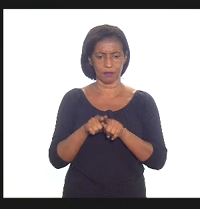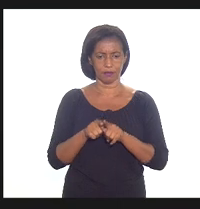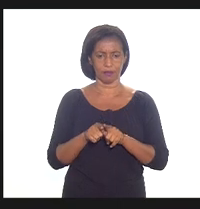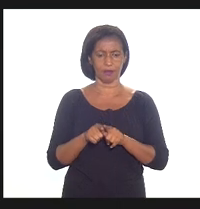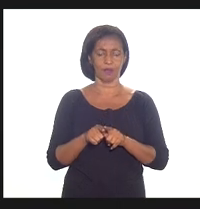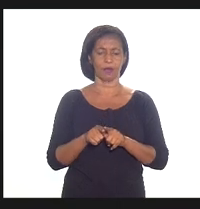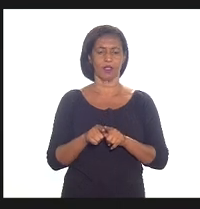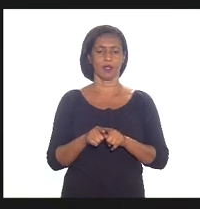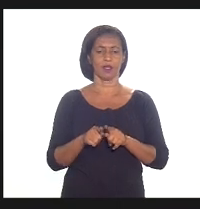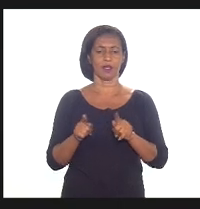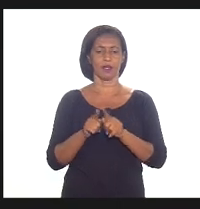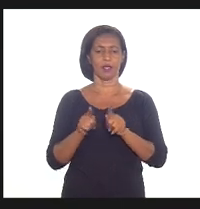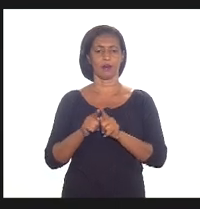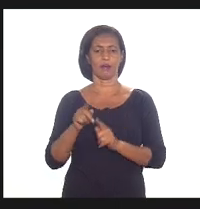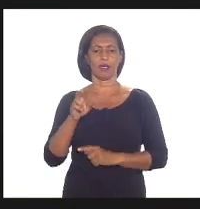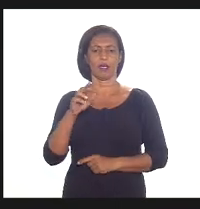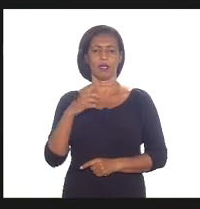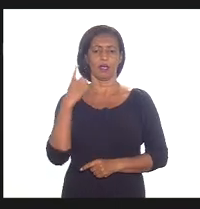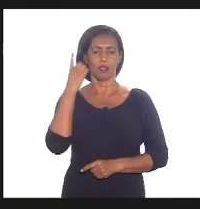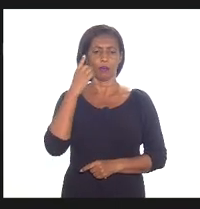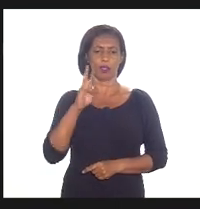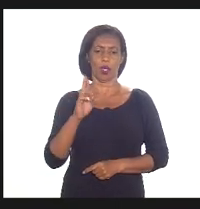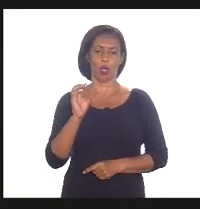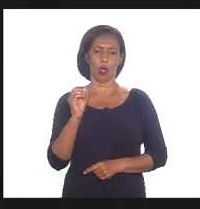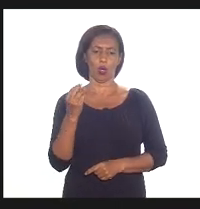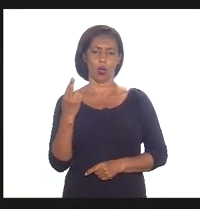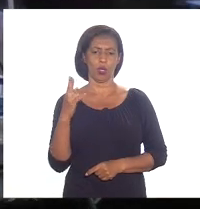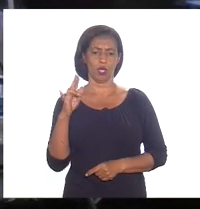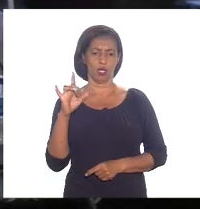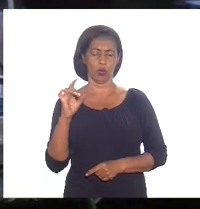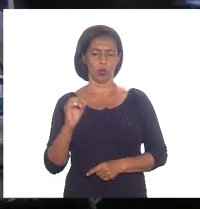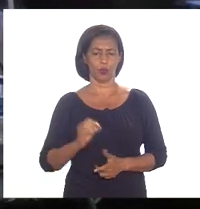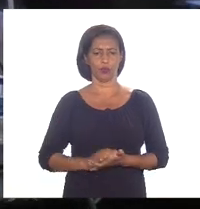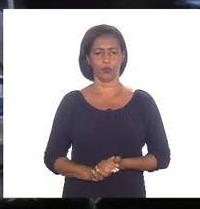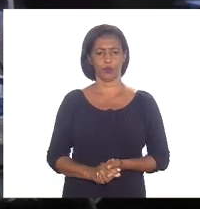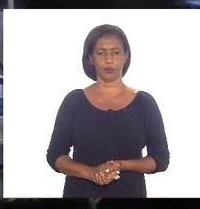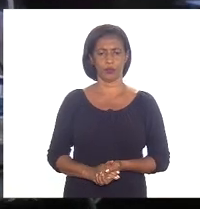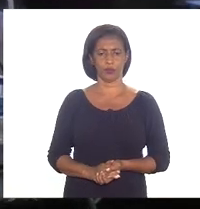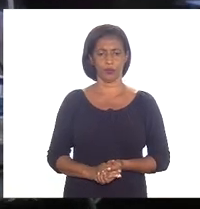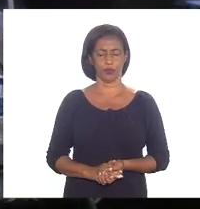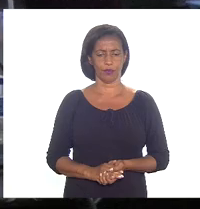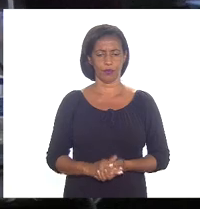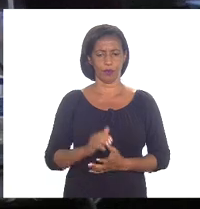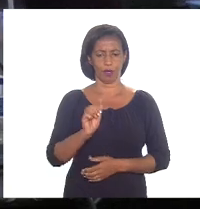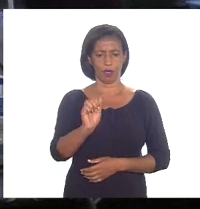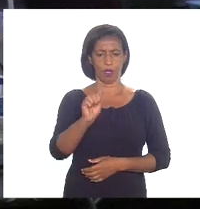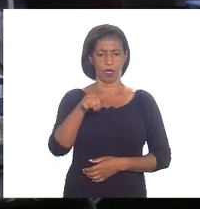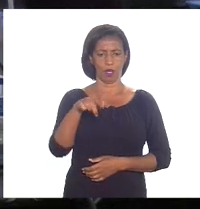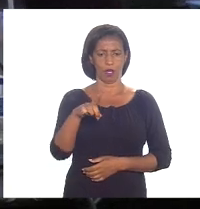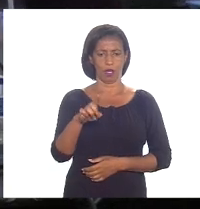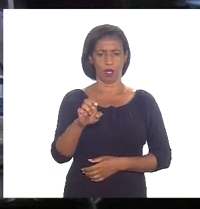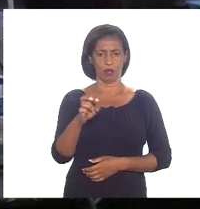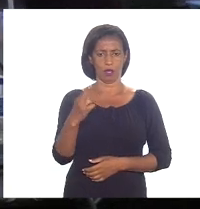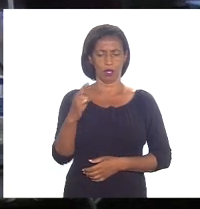possivelmente, ao deputado Rodrigo Bacelar. Voto favorável. Obrigada. Deputado Anderson Alexandre.